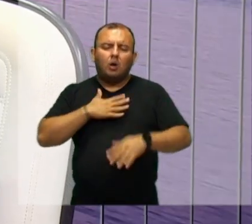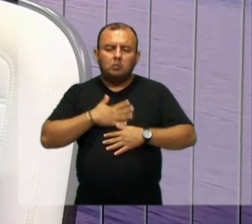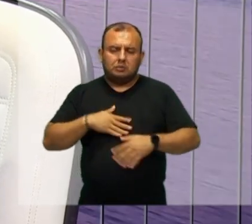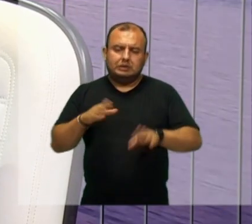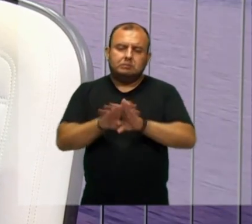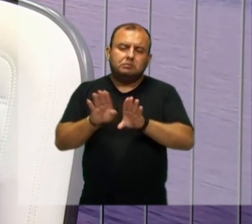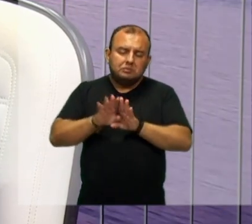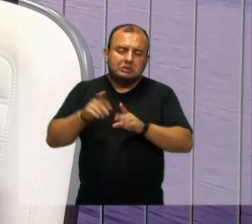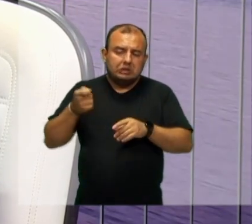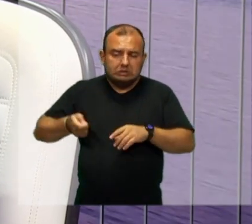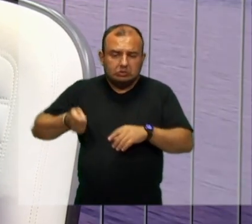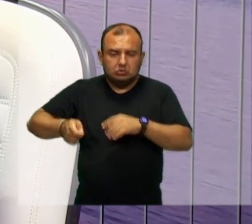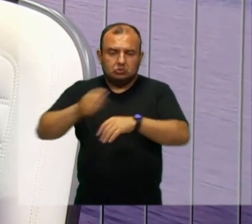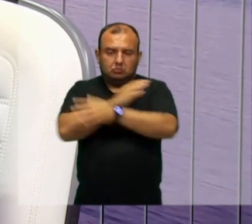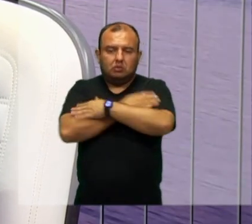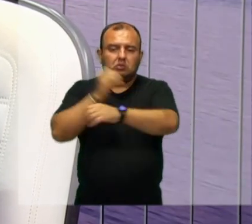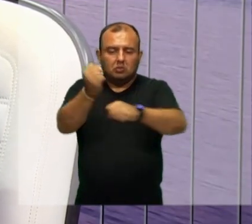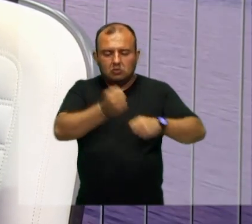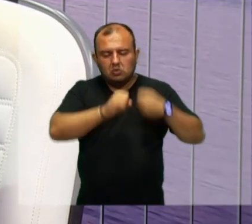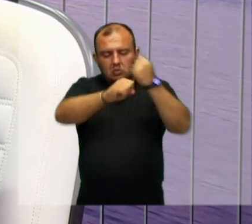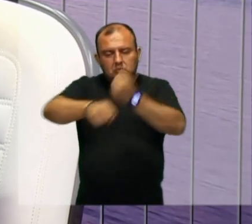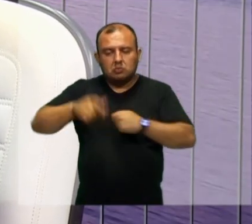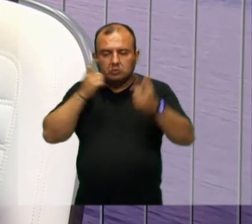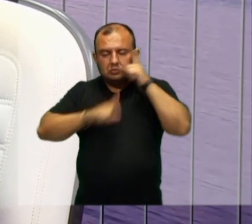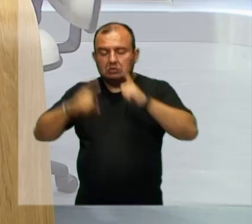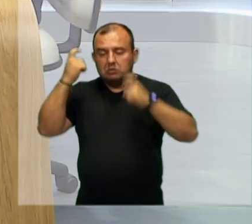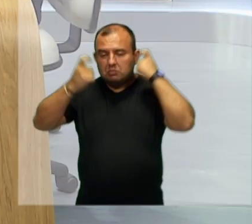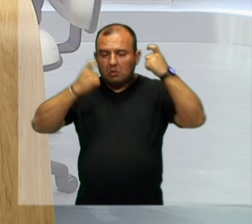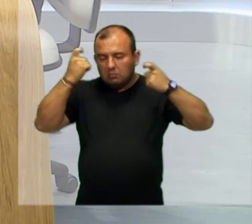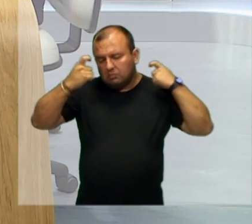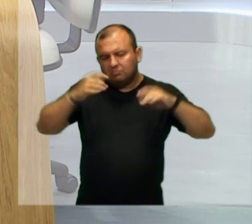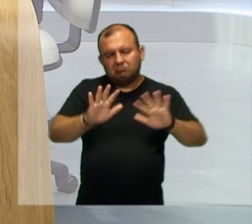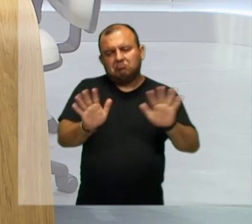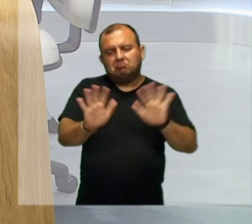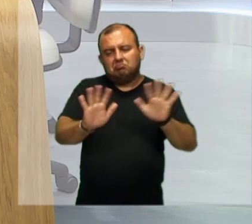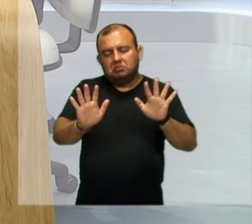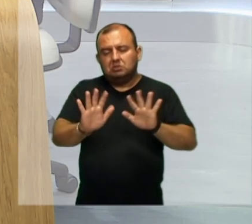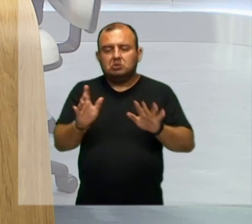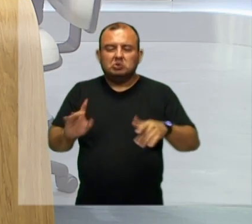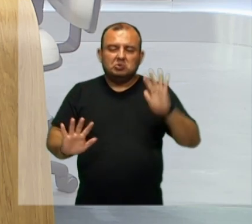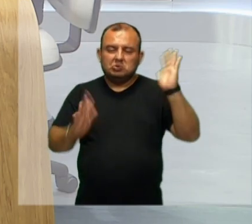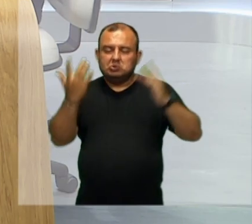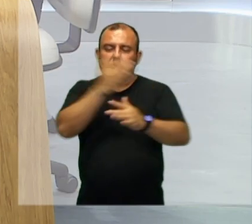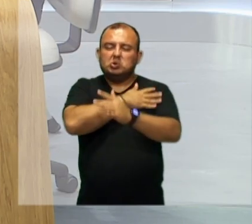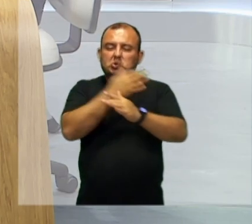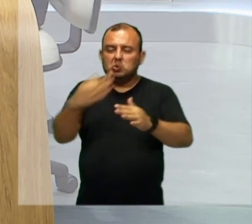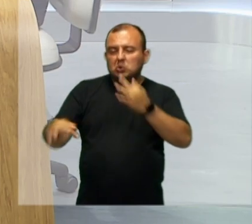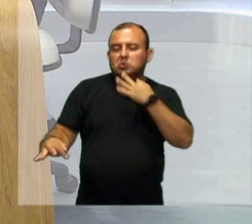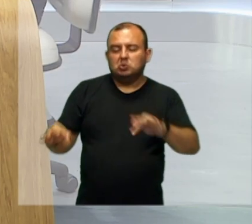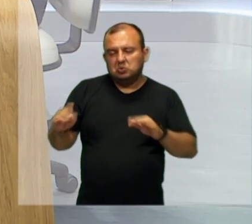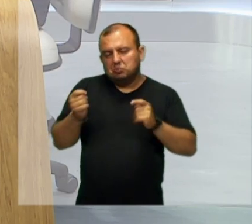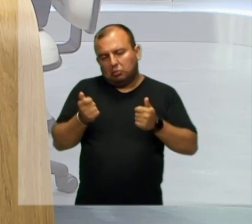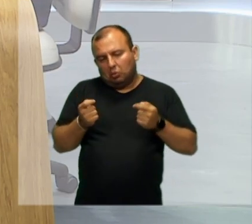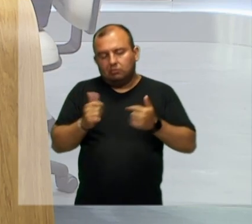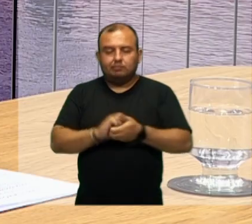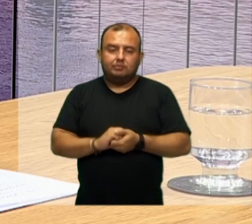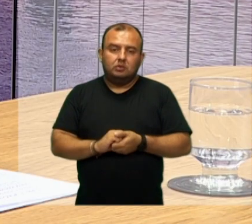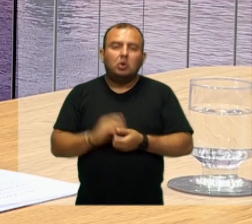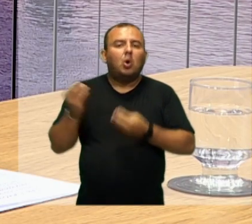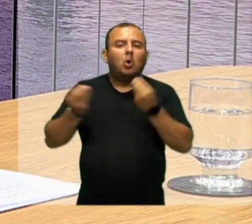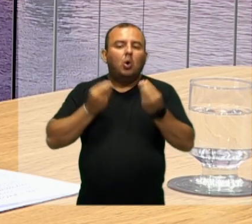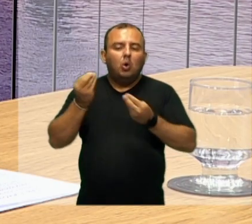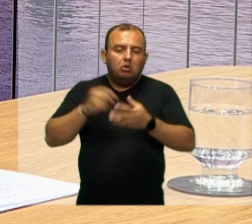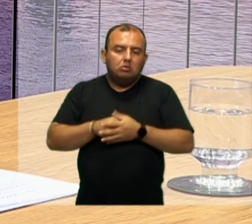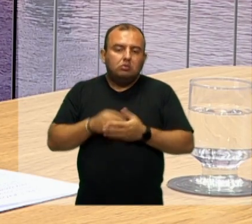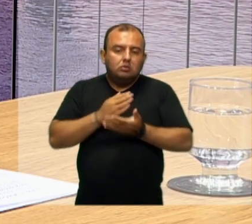poder exigir dos braços hoje na canoagem sem se preocupar tanto com a possibilidade de lesões. E como é que foi assim?